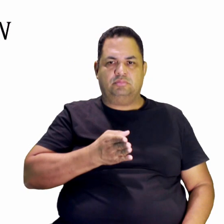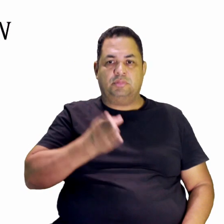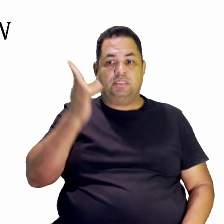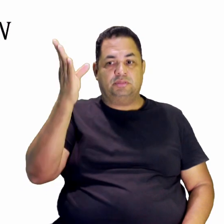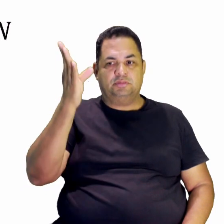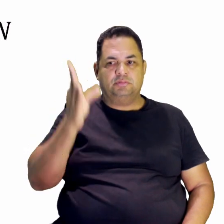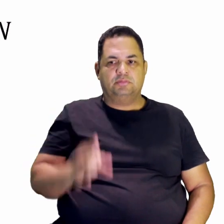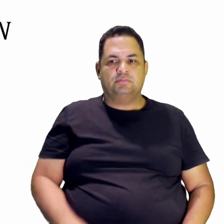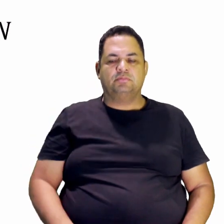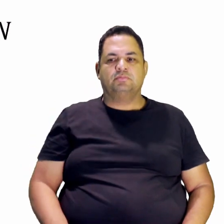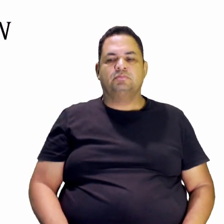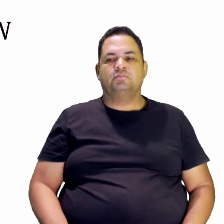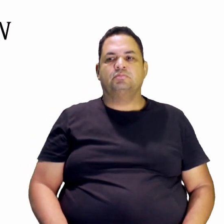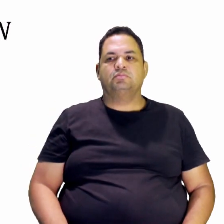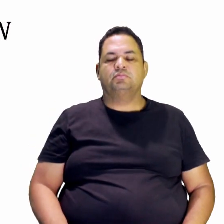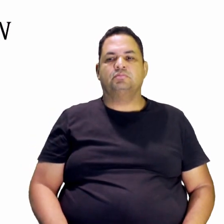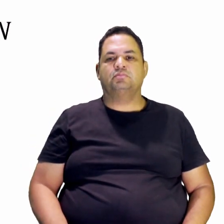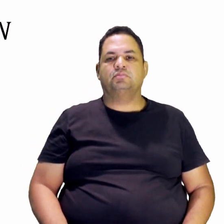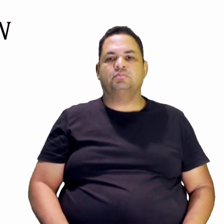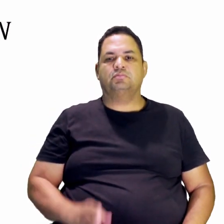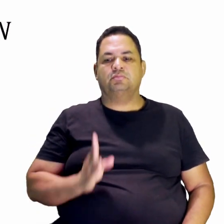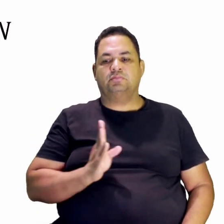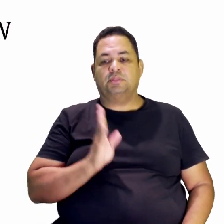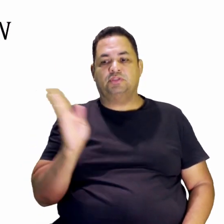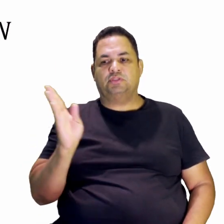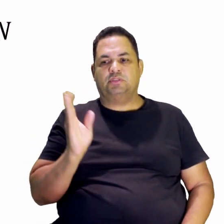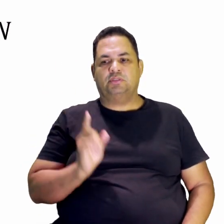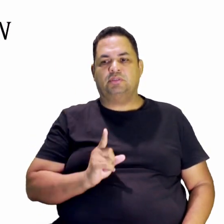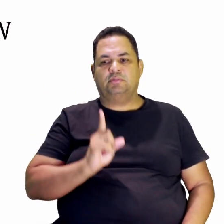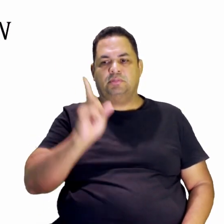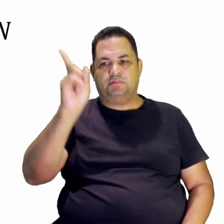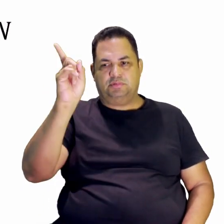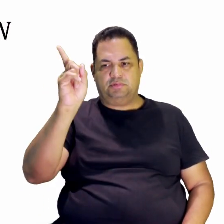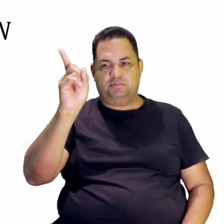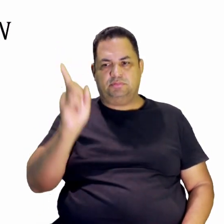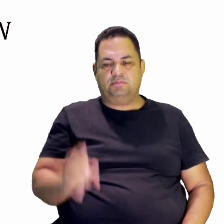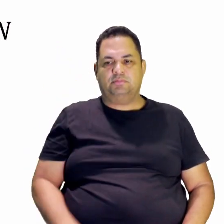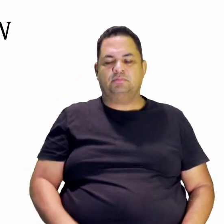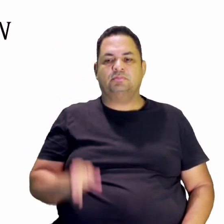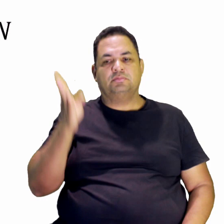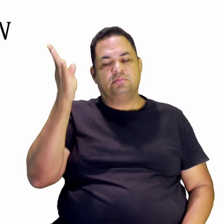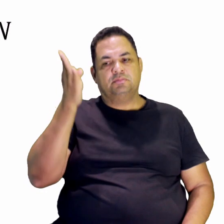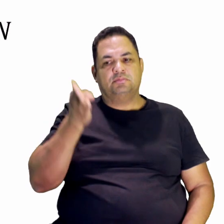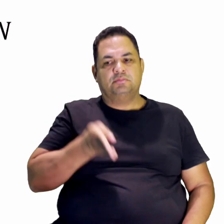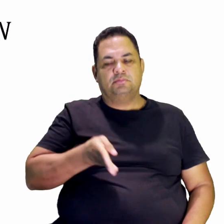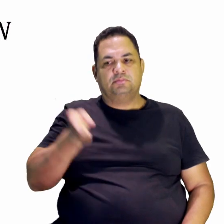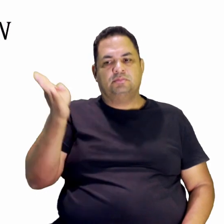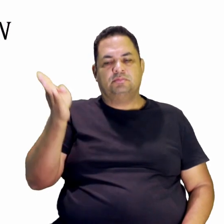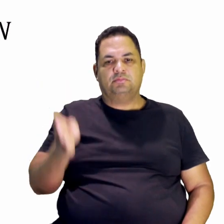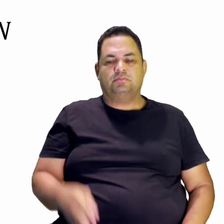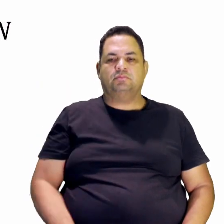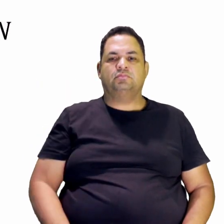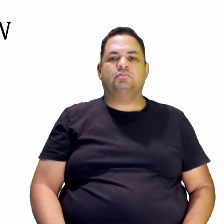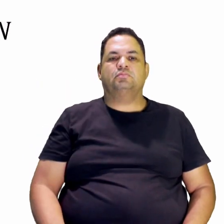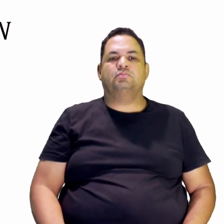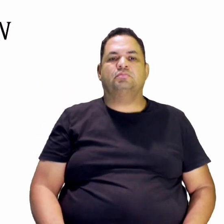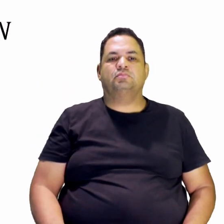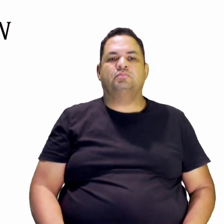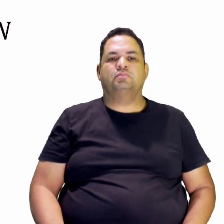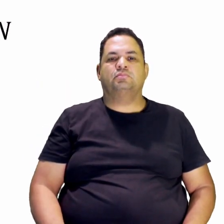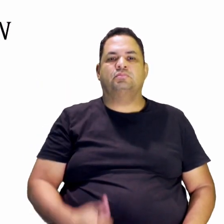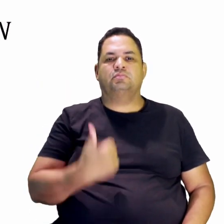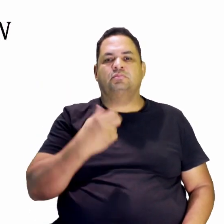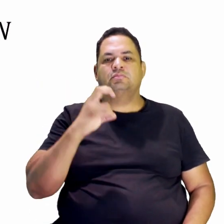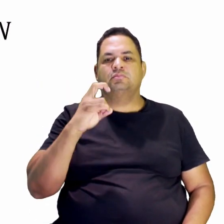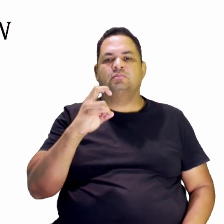cima, né? Para a direita e para cima. Para a direita e para cima. Oblíqua, inclinada para a direita e para cima, de